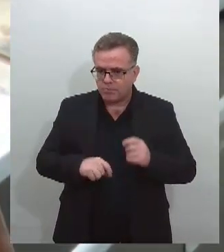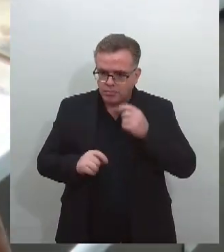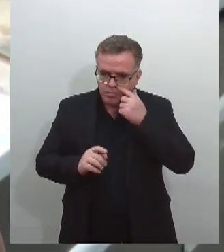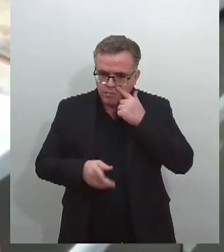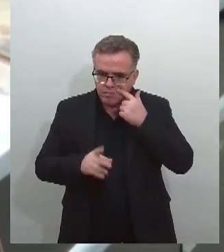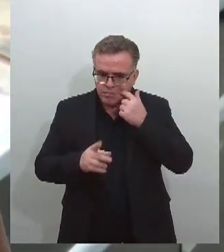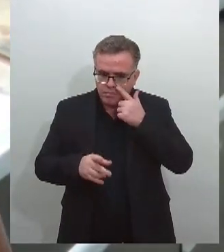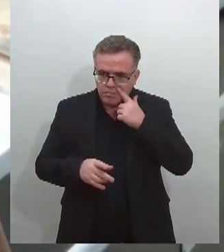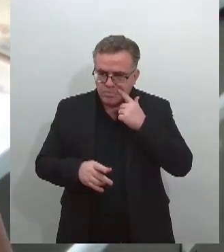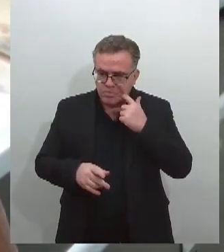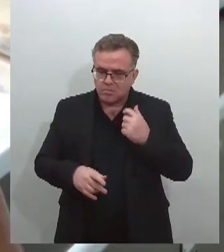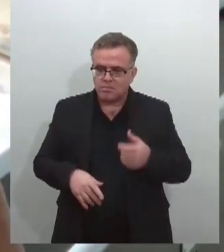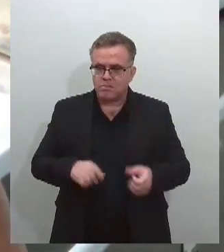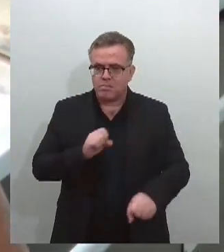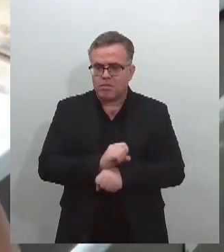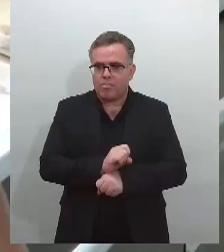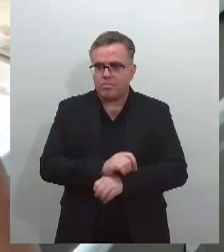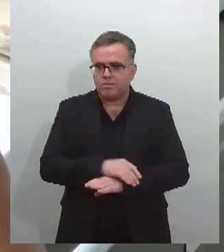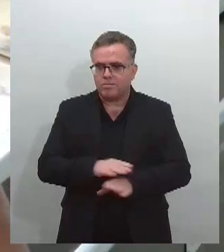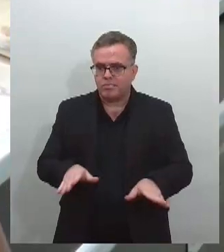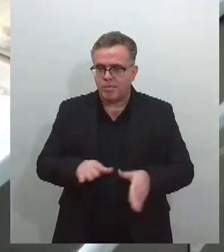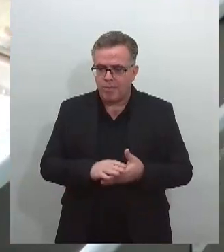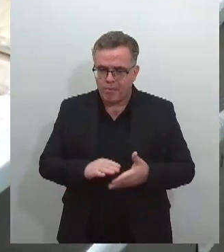mais. Acostumei.